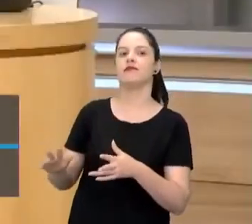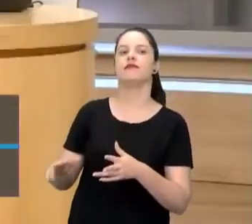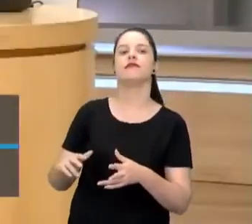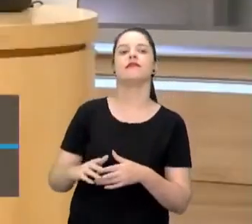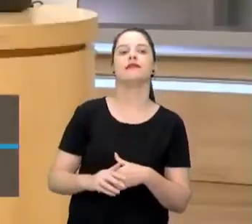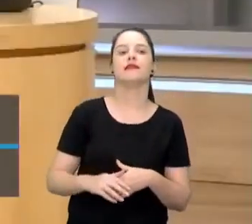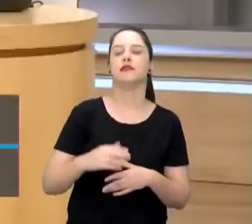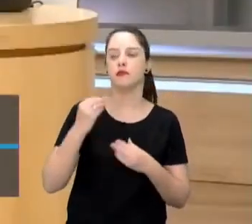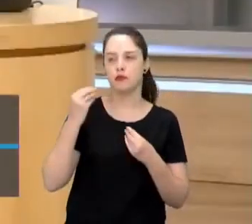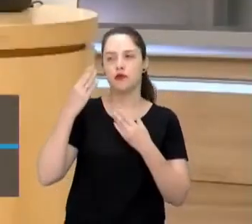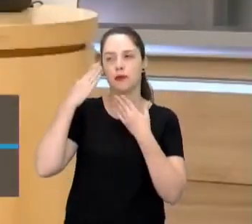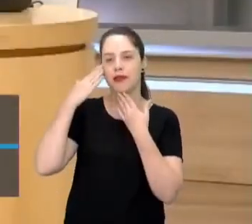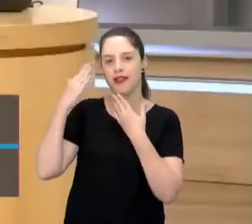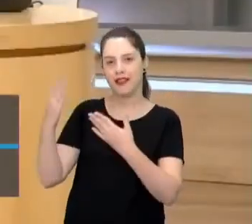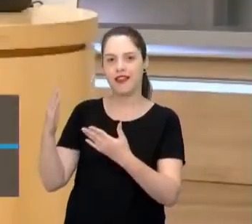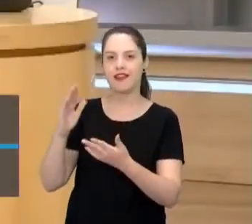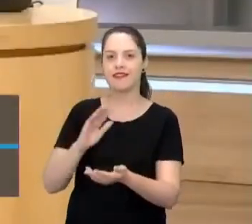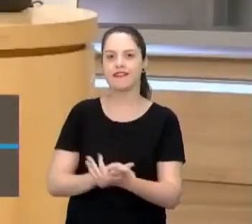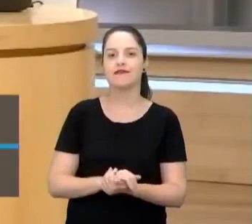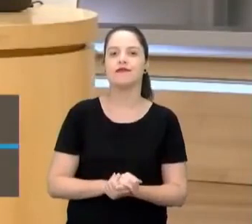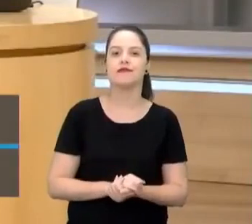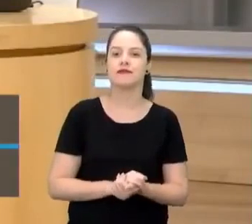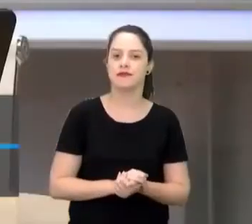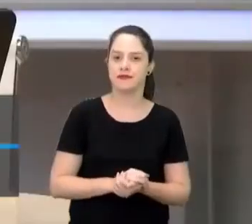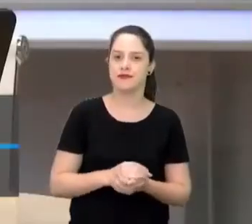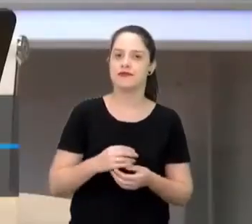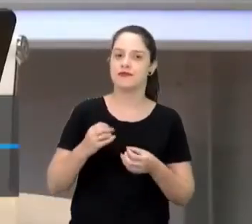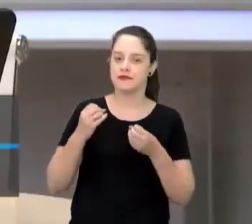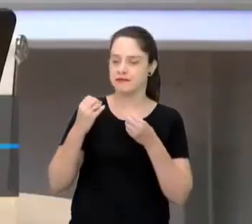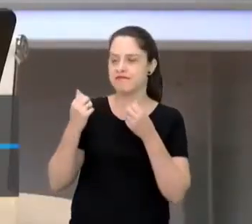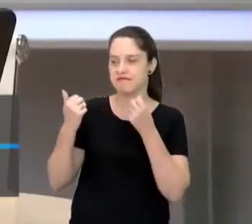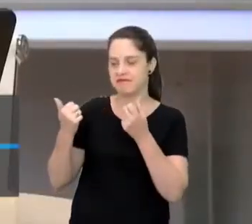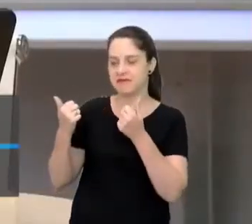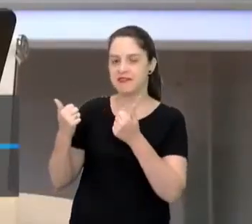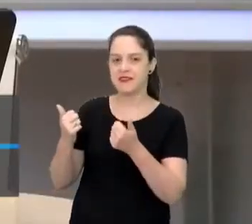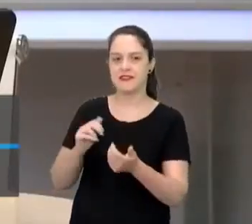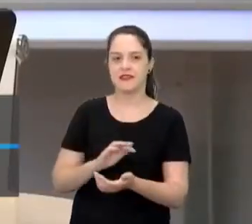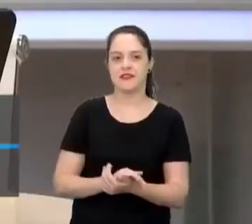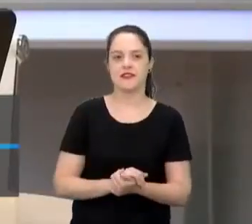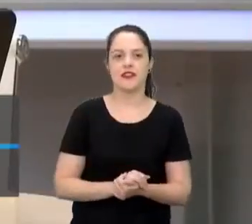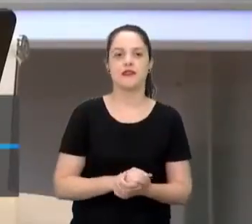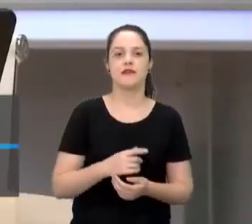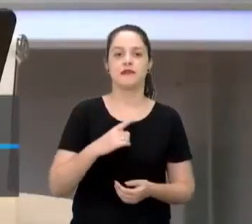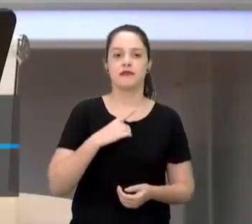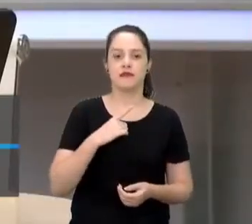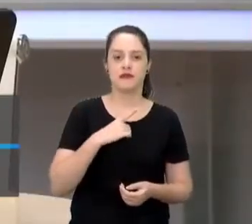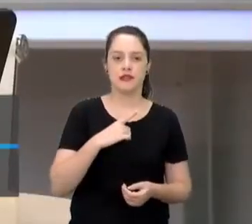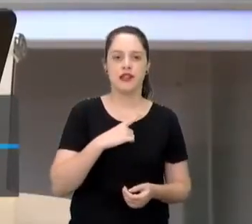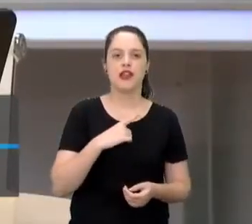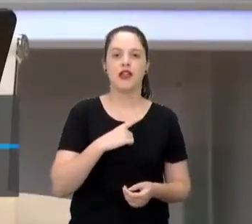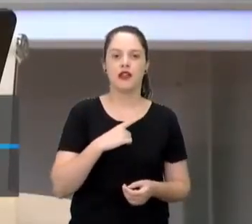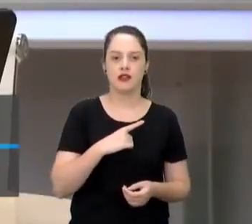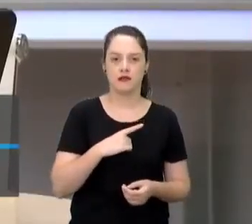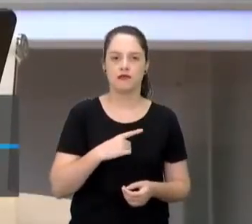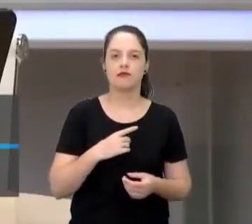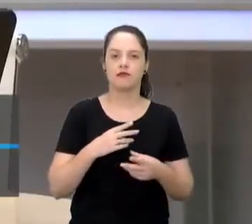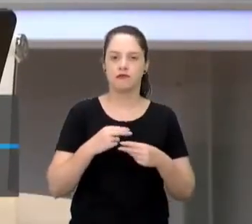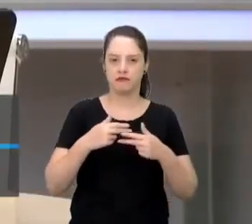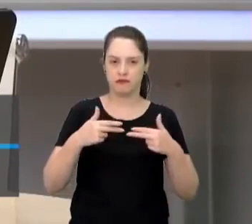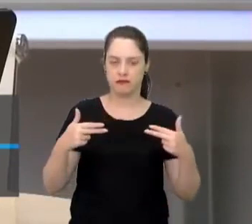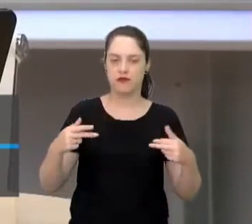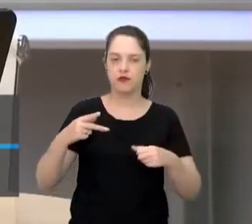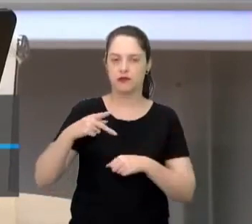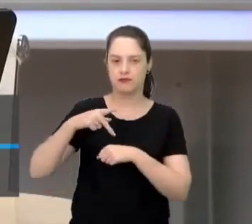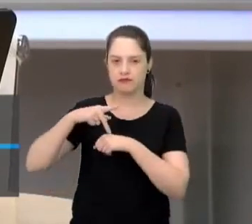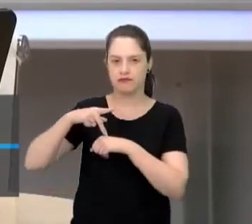olhos, gente. Muito obrigado. Excelente, Renan. Muito bem, professores. Vocês realmente entenderam aí, a gente fala bastante de